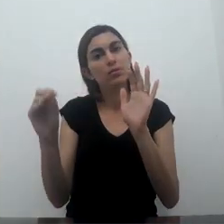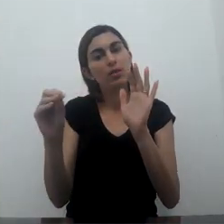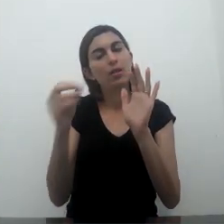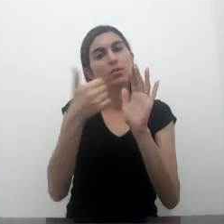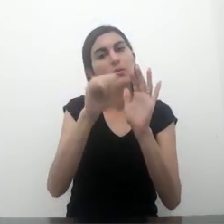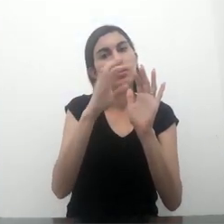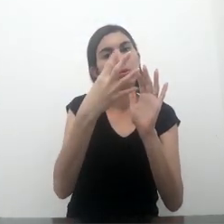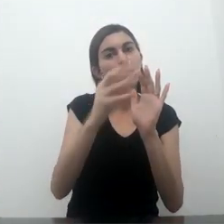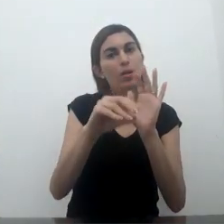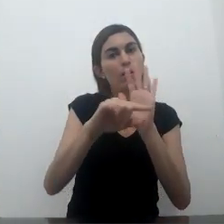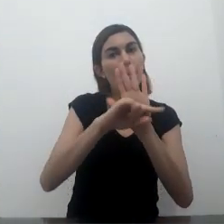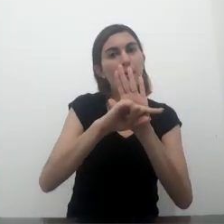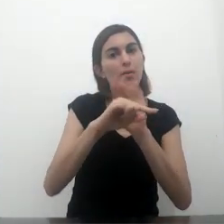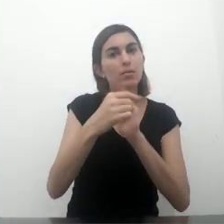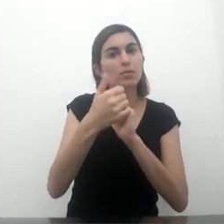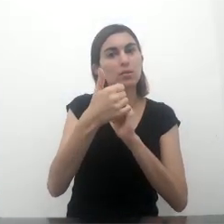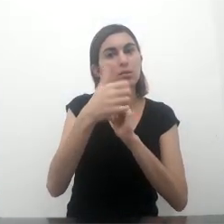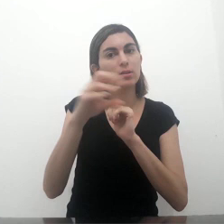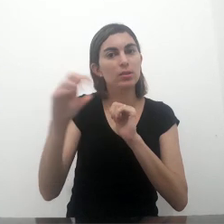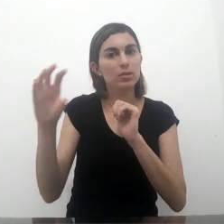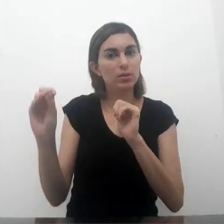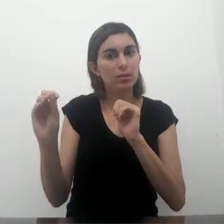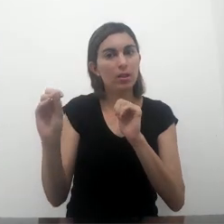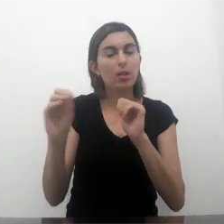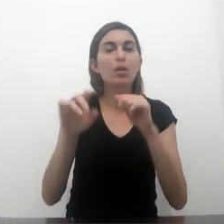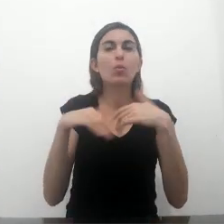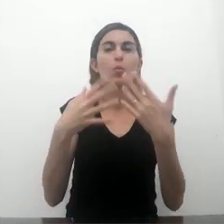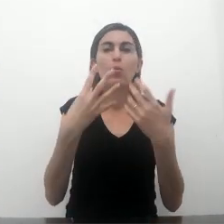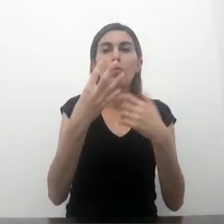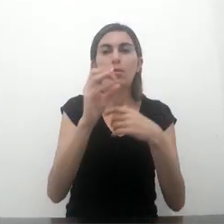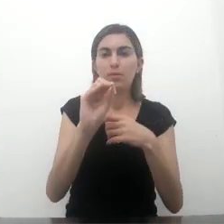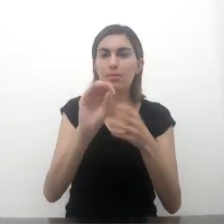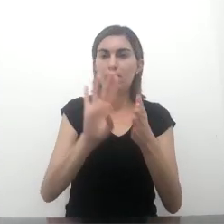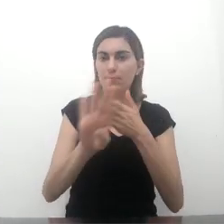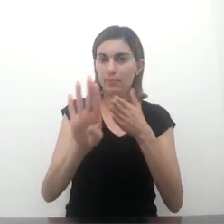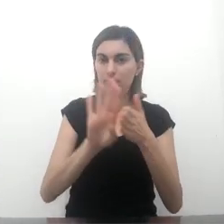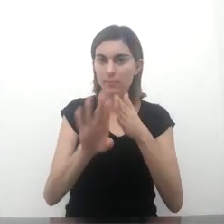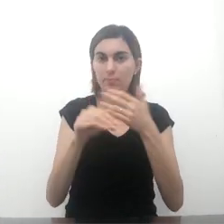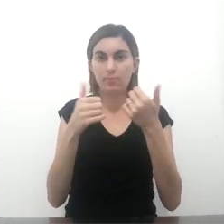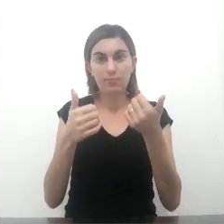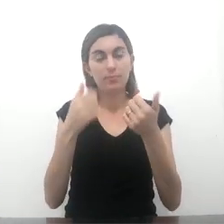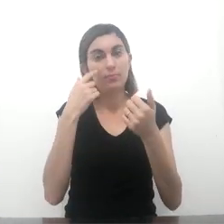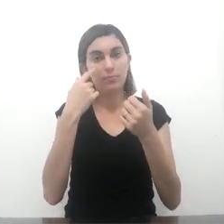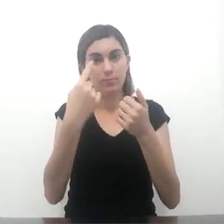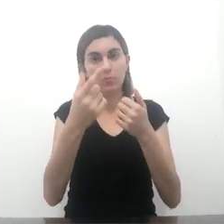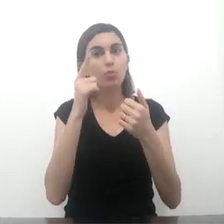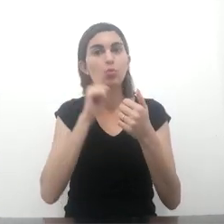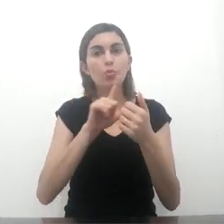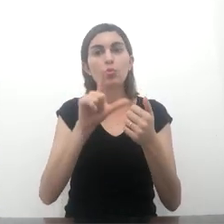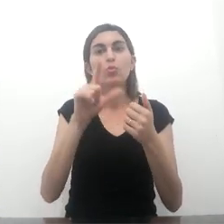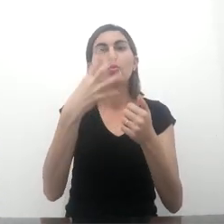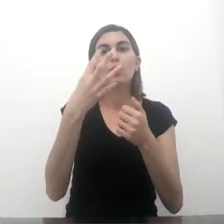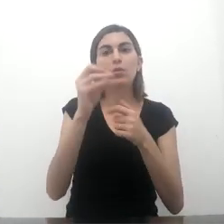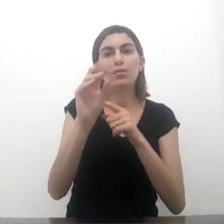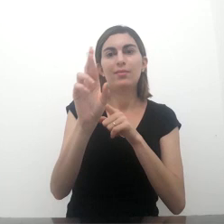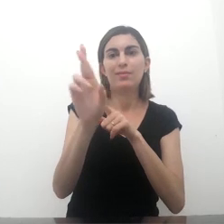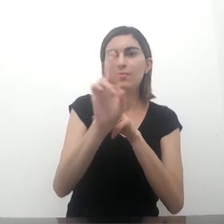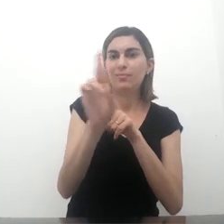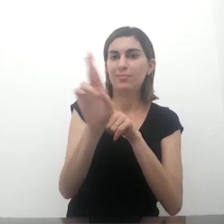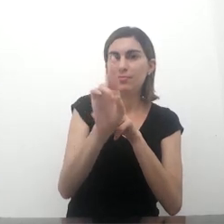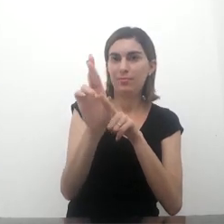Então, 140 menos R$100 dá 40. Beleza? Então, o lucro foi